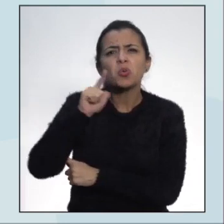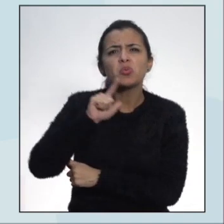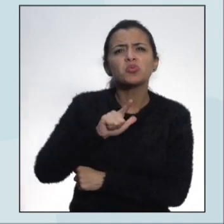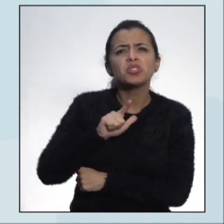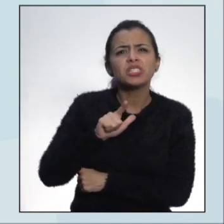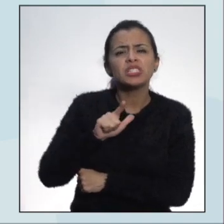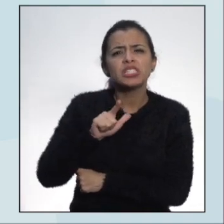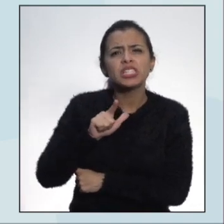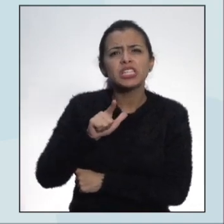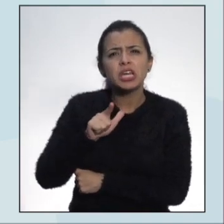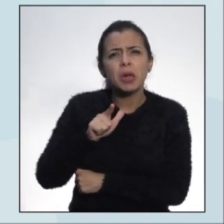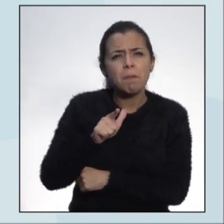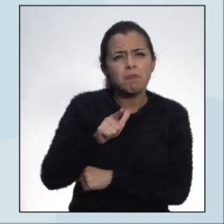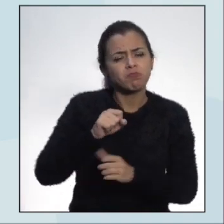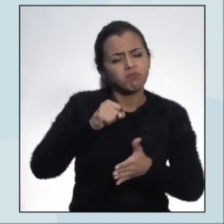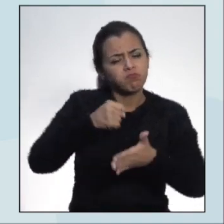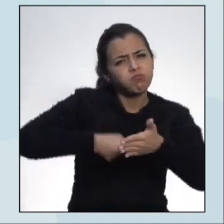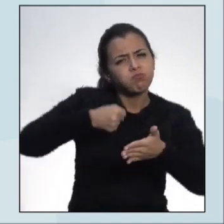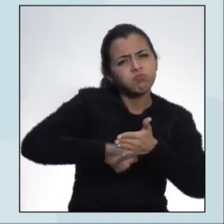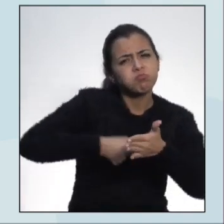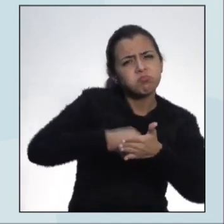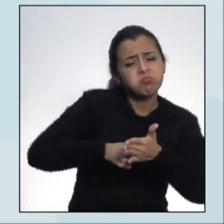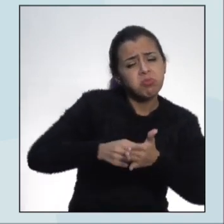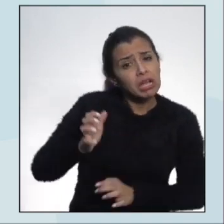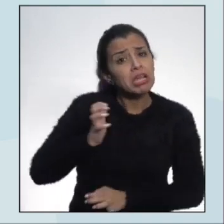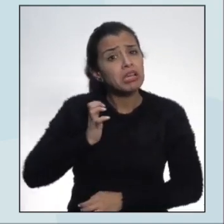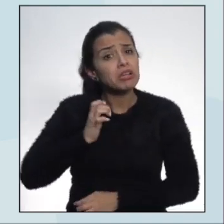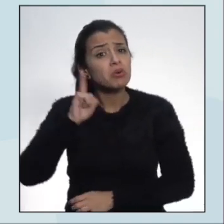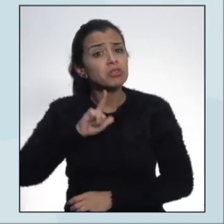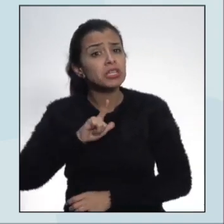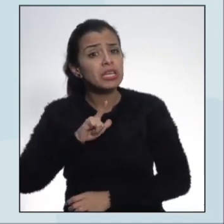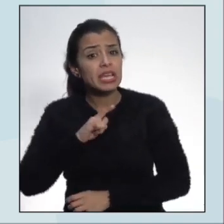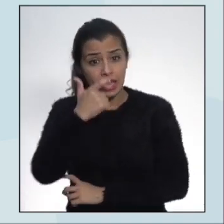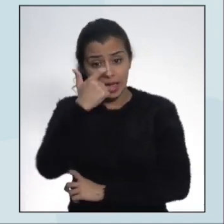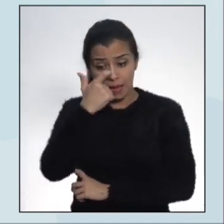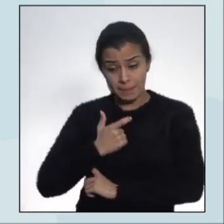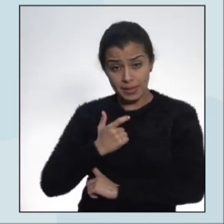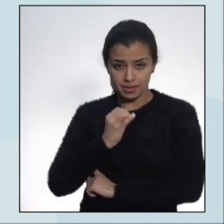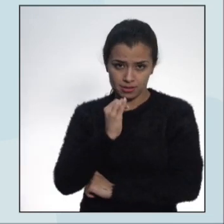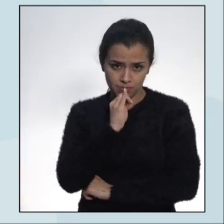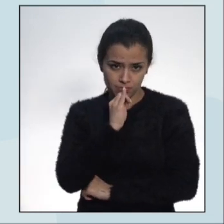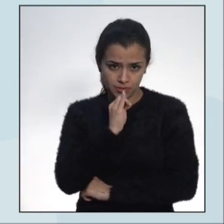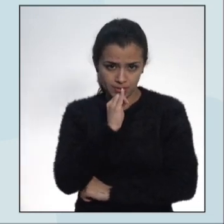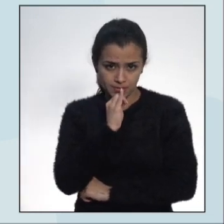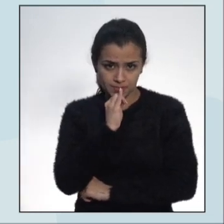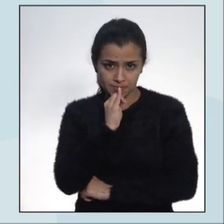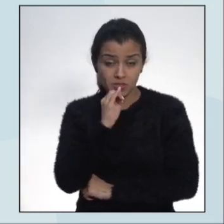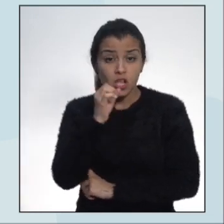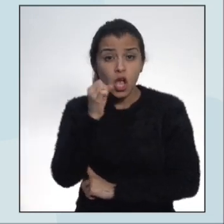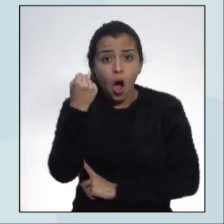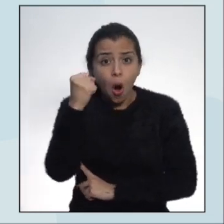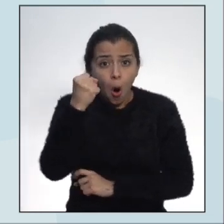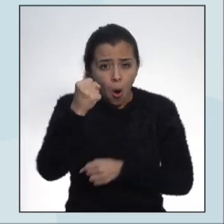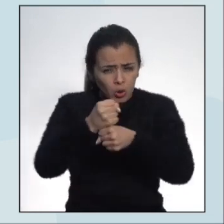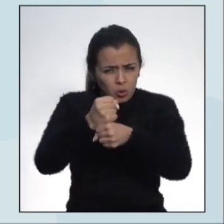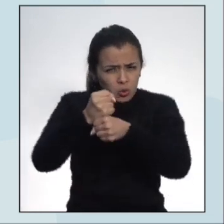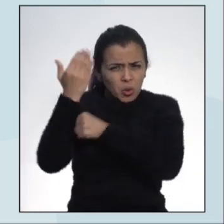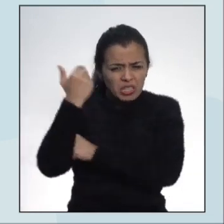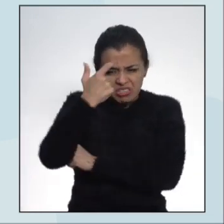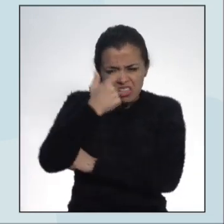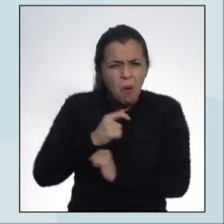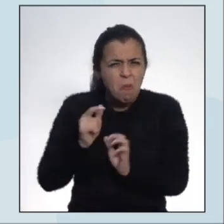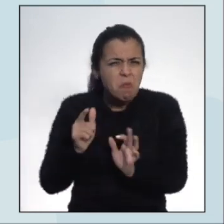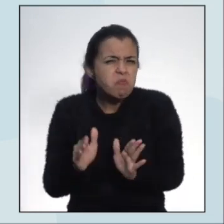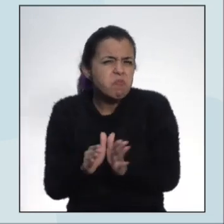enriquecer-se? Em mim se vê o exemplo. Há 8 anos era eu pobre e miserável, e